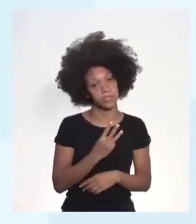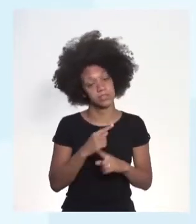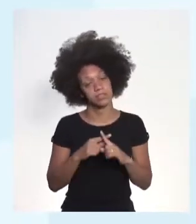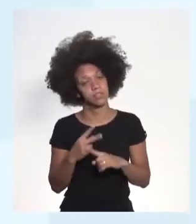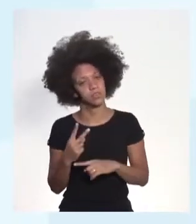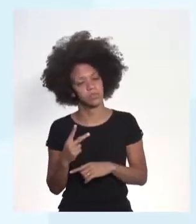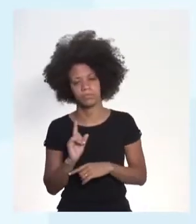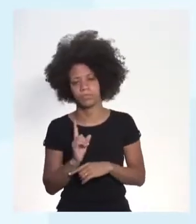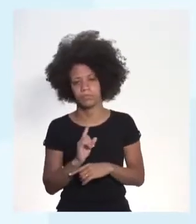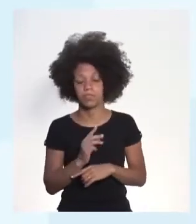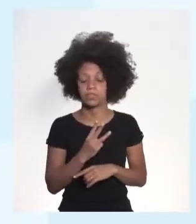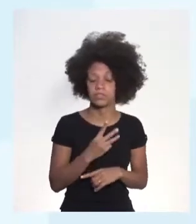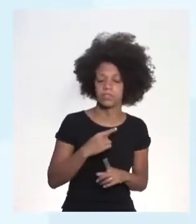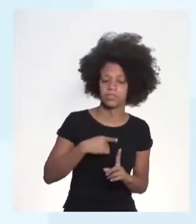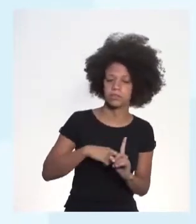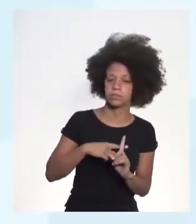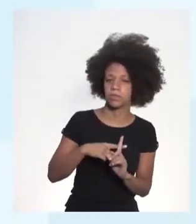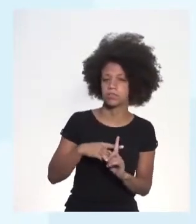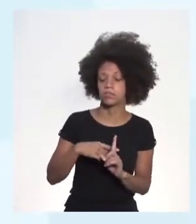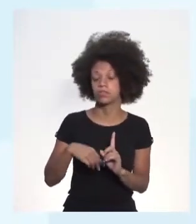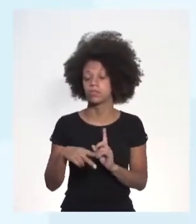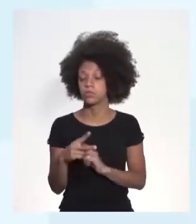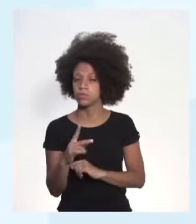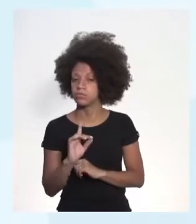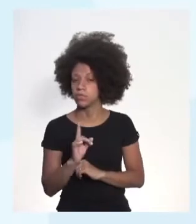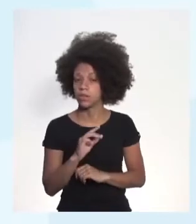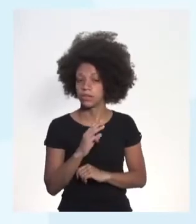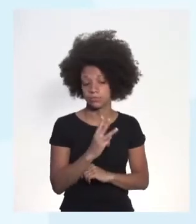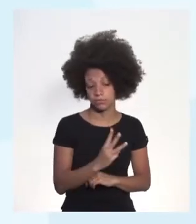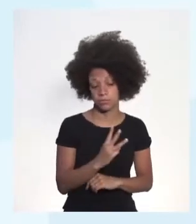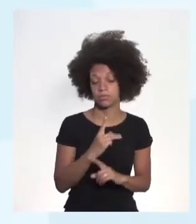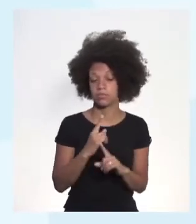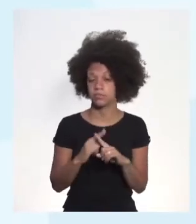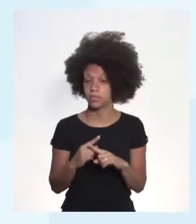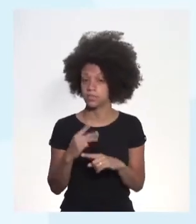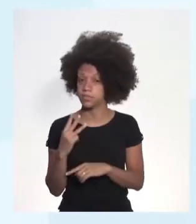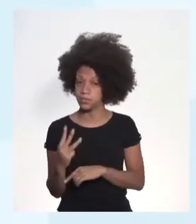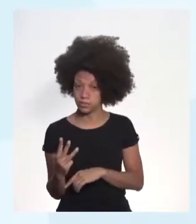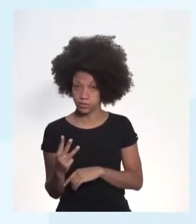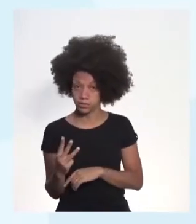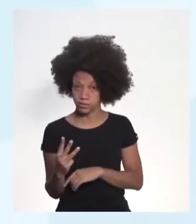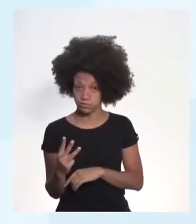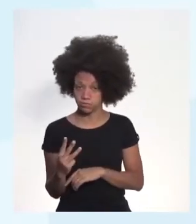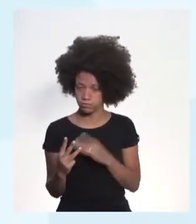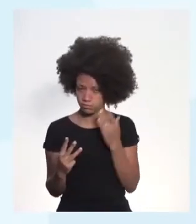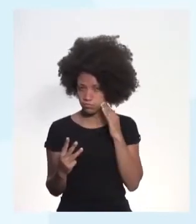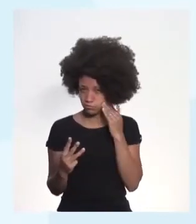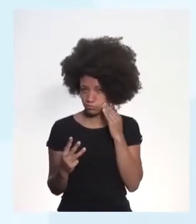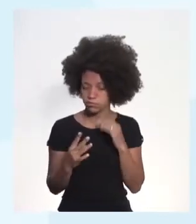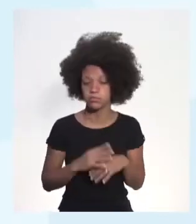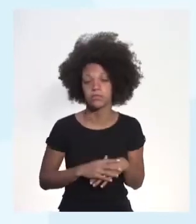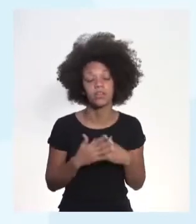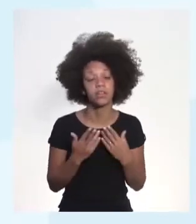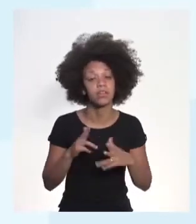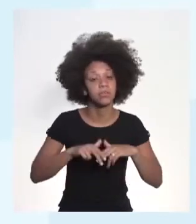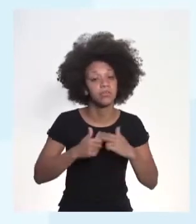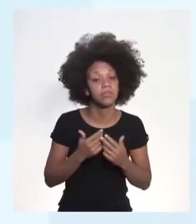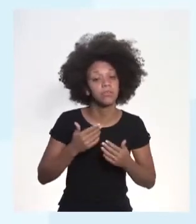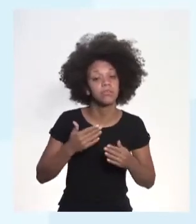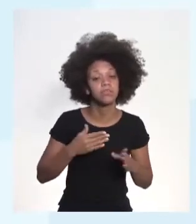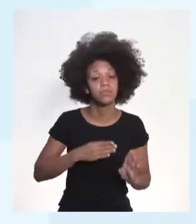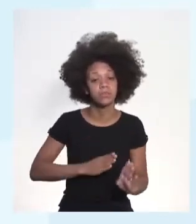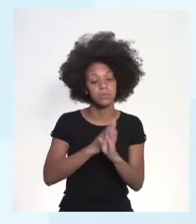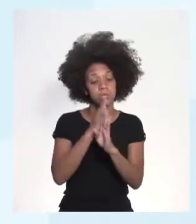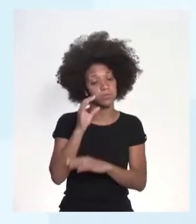né E também não é 3 mais dois né três elevado ao quadrado é três vezes três e é por isso que nós chegamos